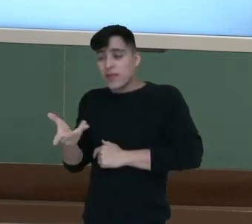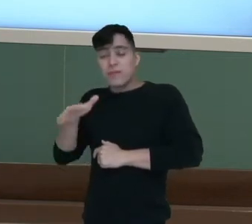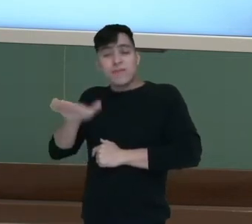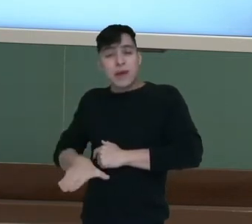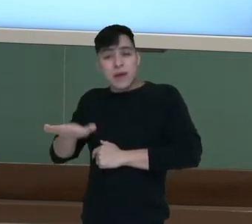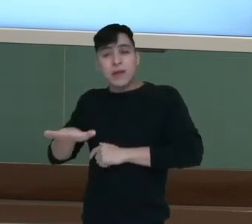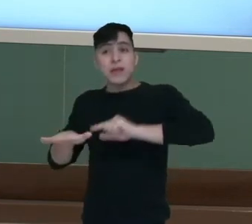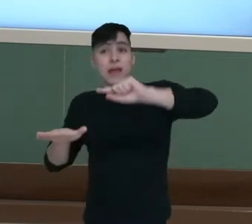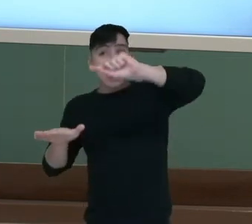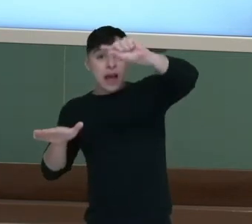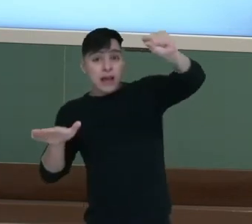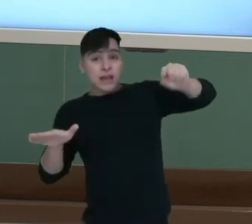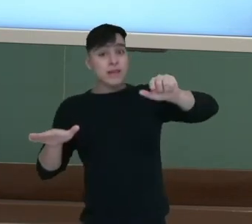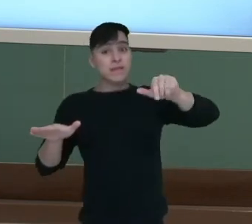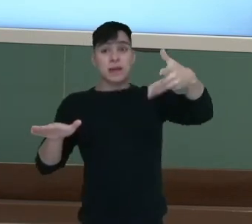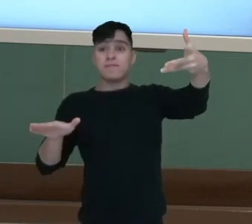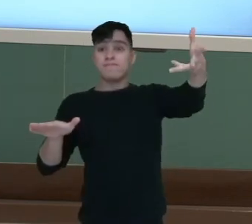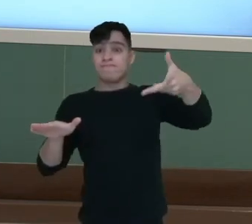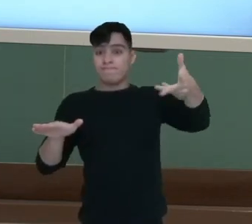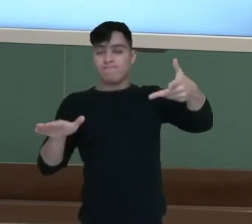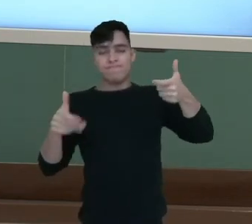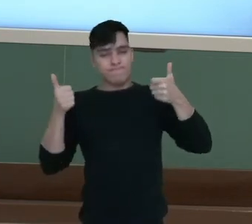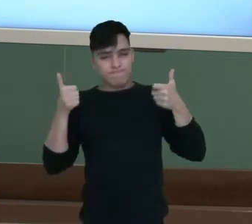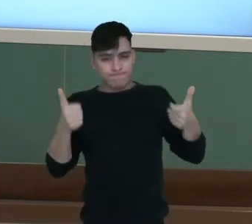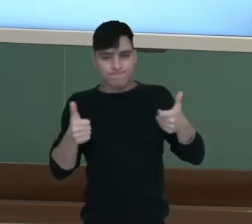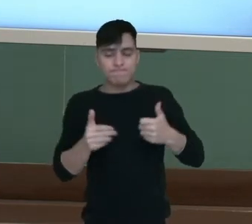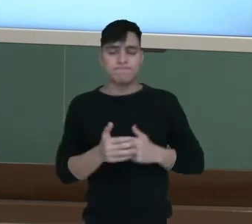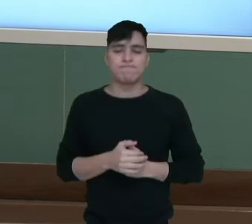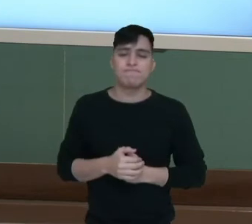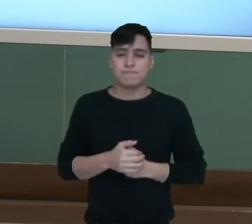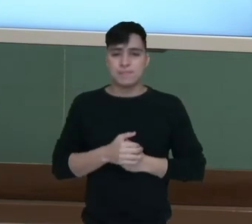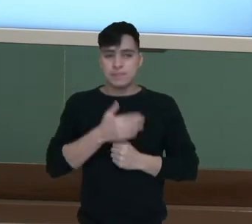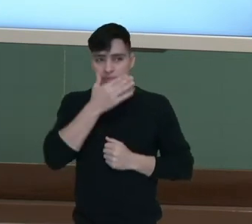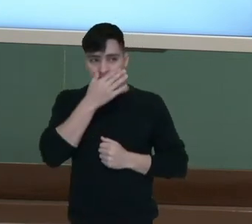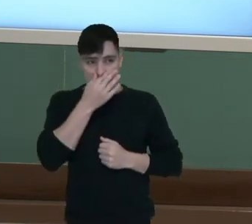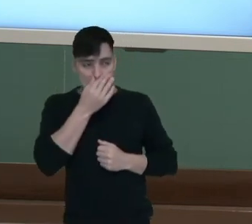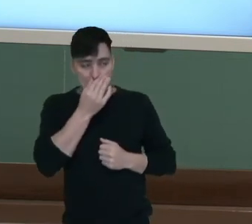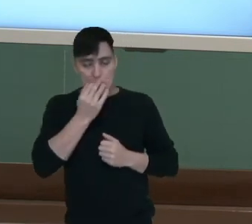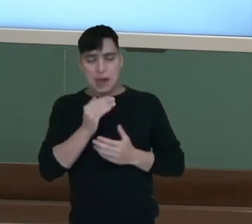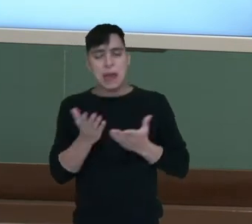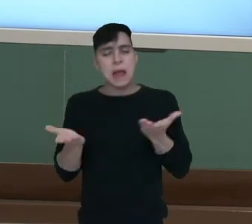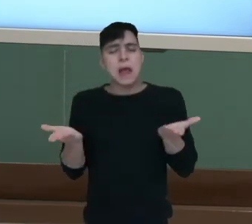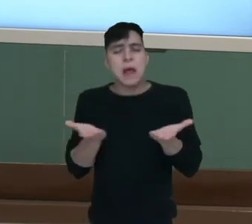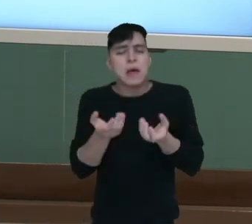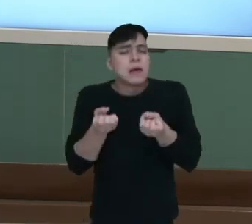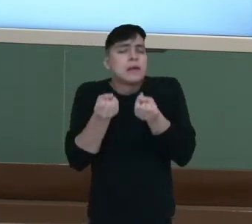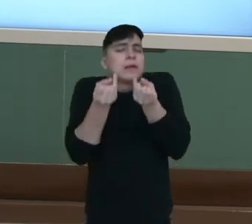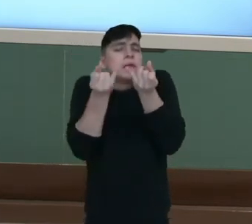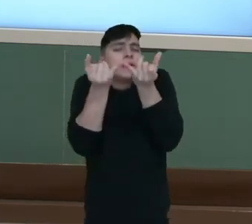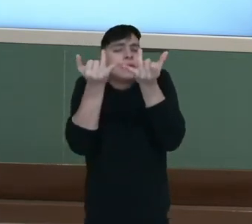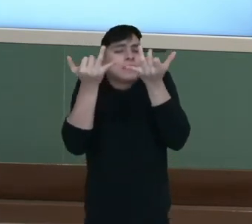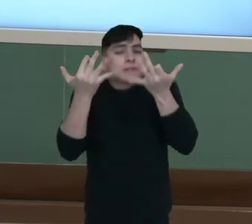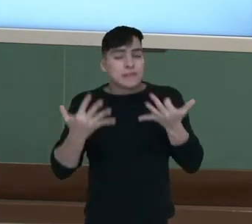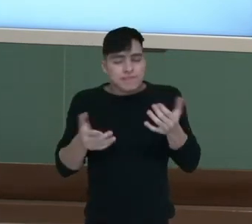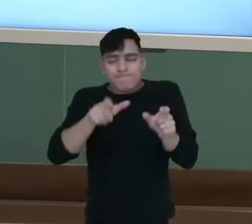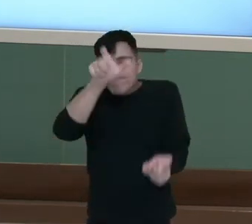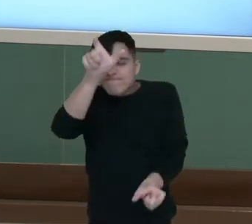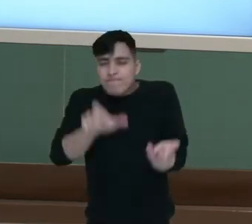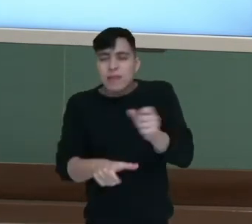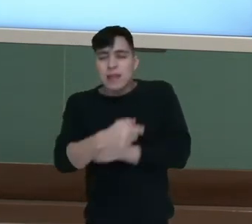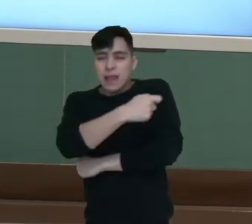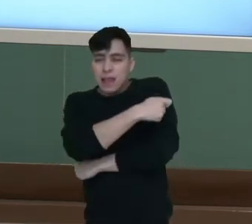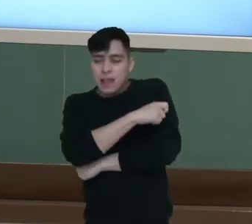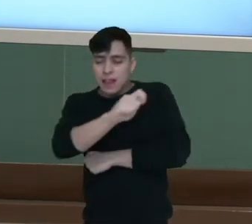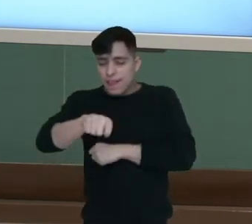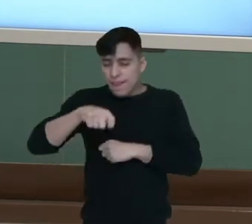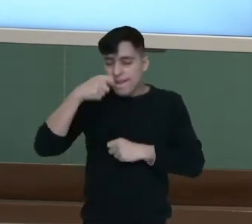no periélio. Ok? Beleza? Então vamos agora falar aqui, meus amados, meus queridos, sobre